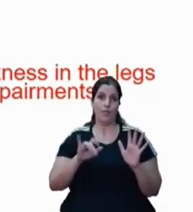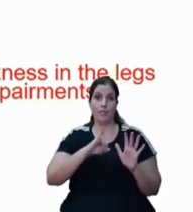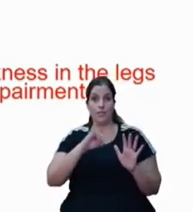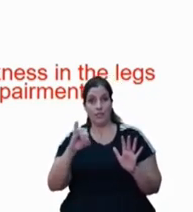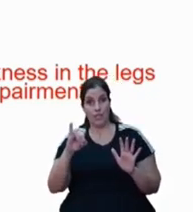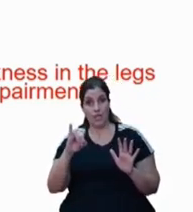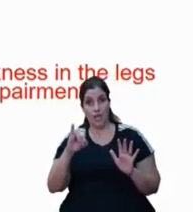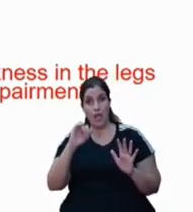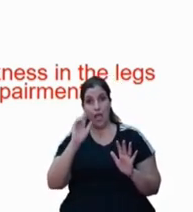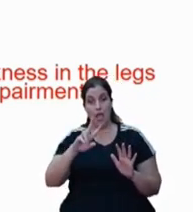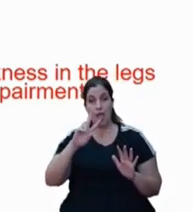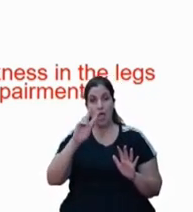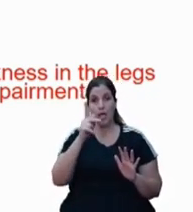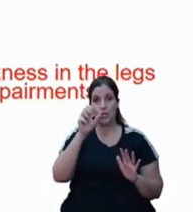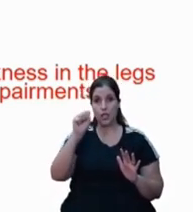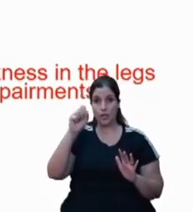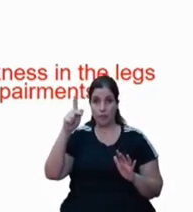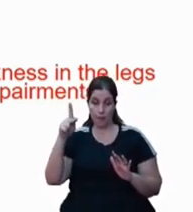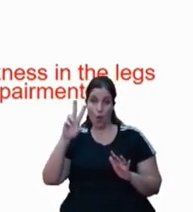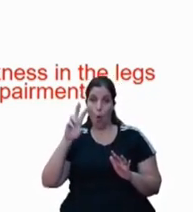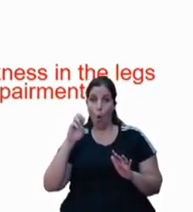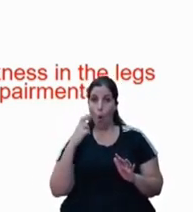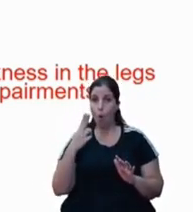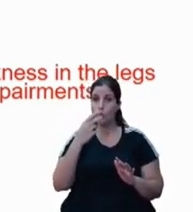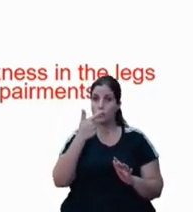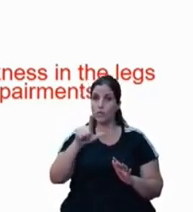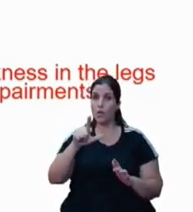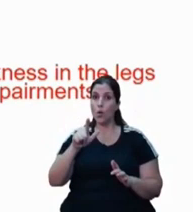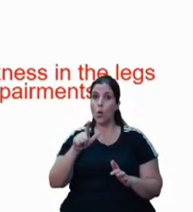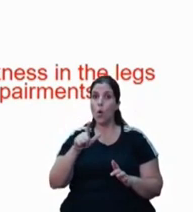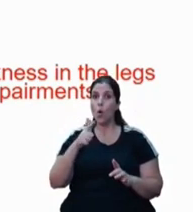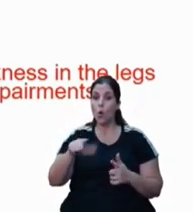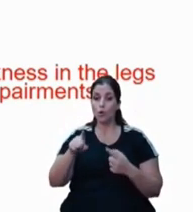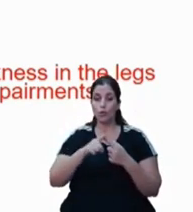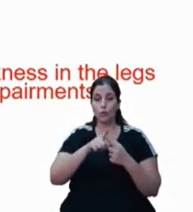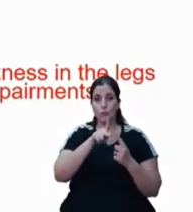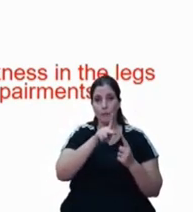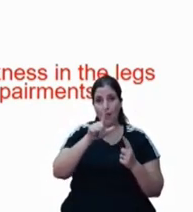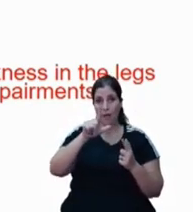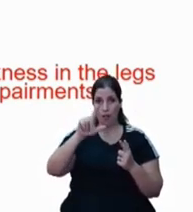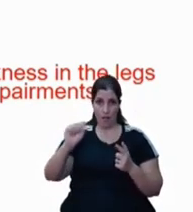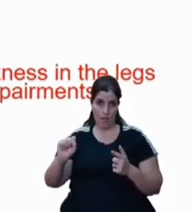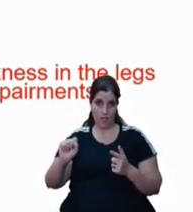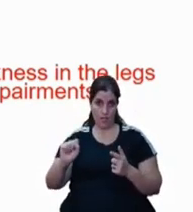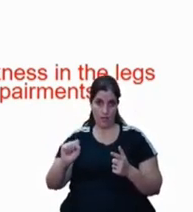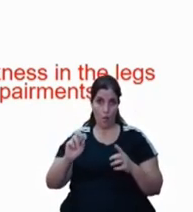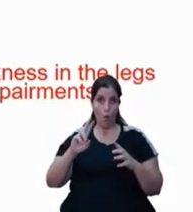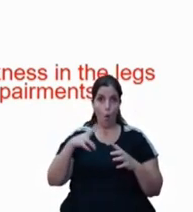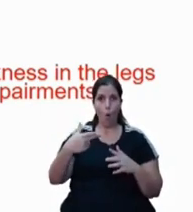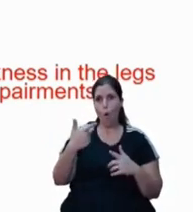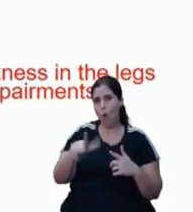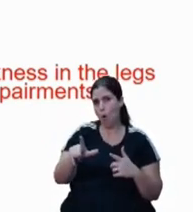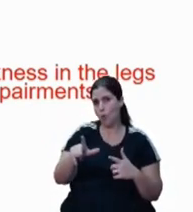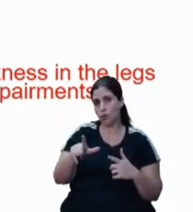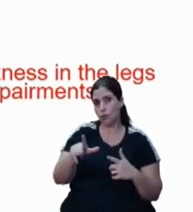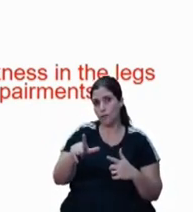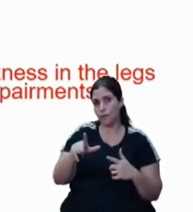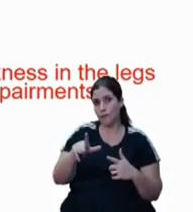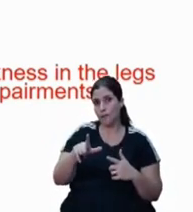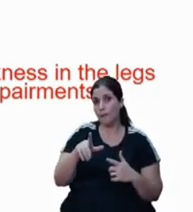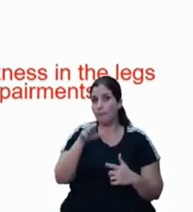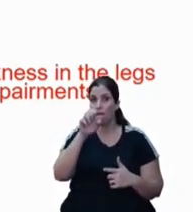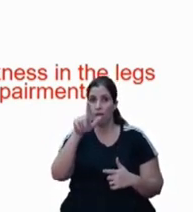de HSP ou se será uma outra forma de PIL-LS. ou uma outra forma de esclerose lateral